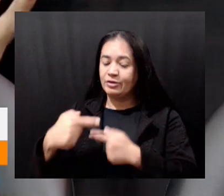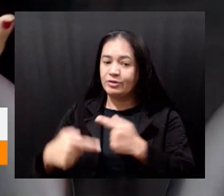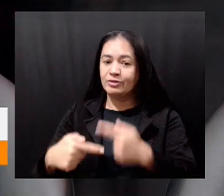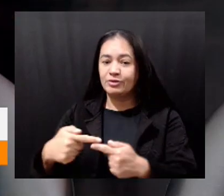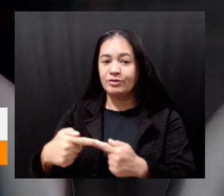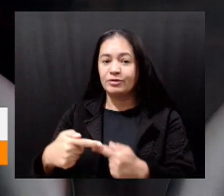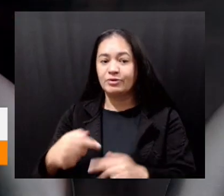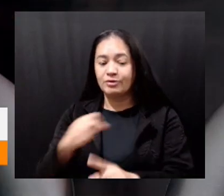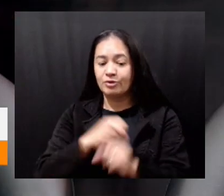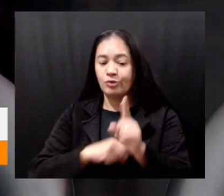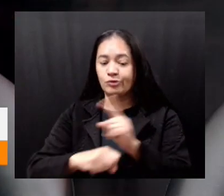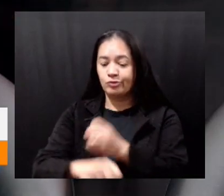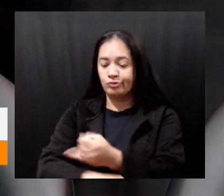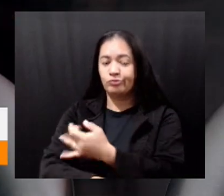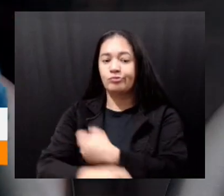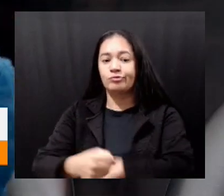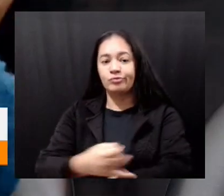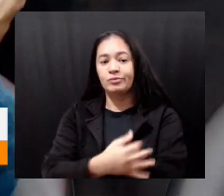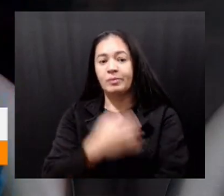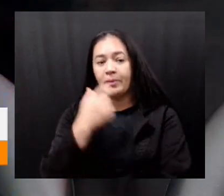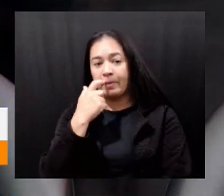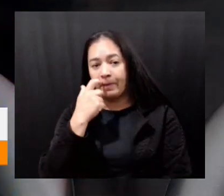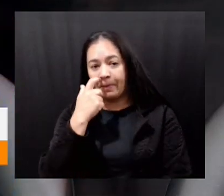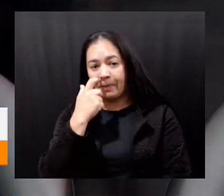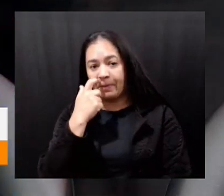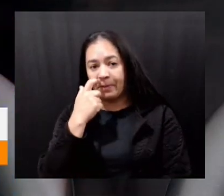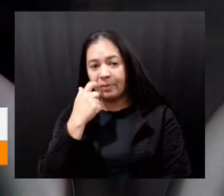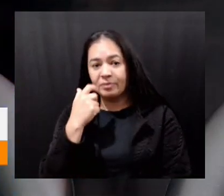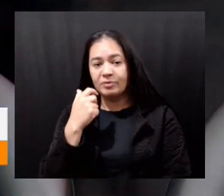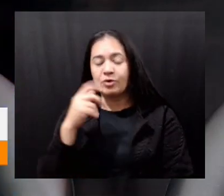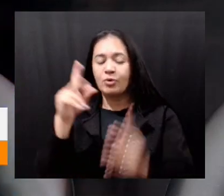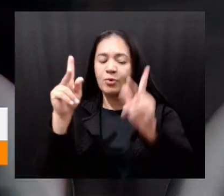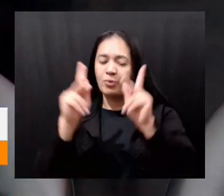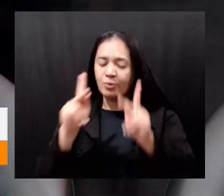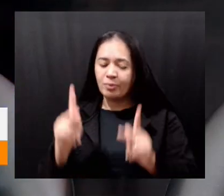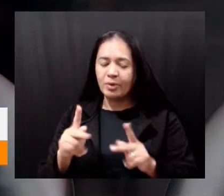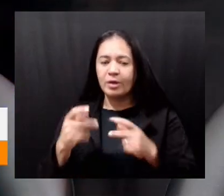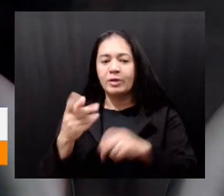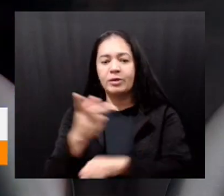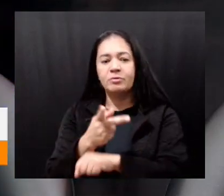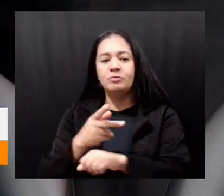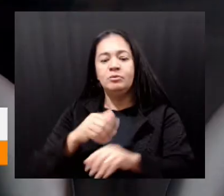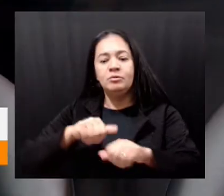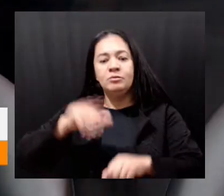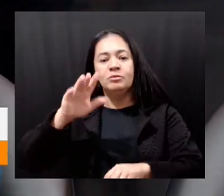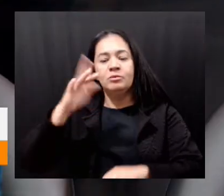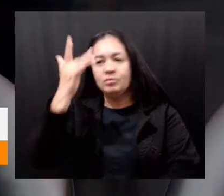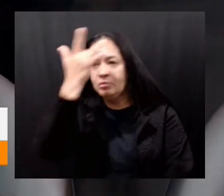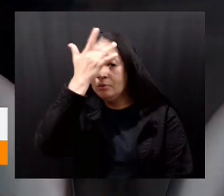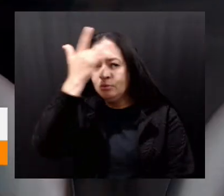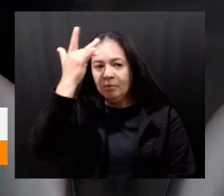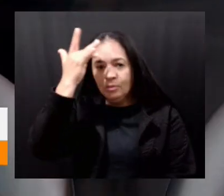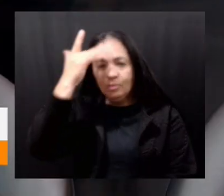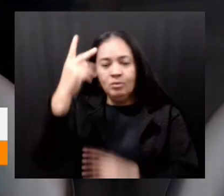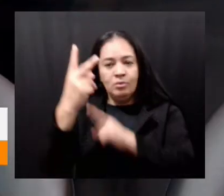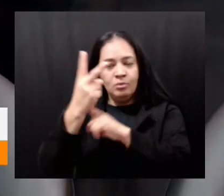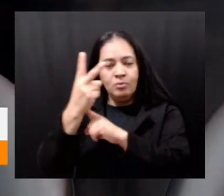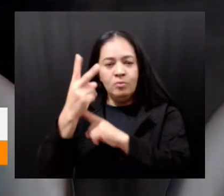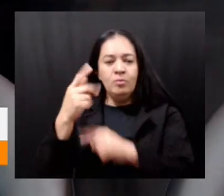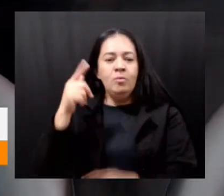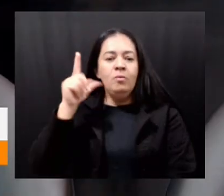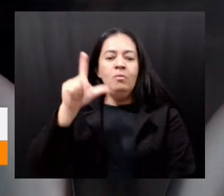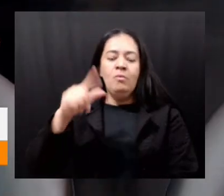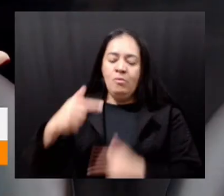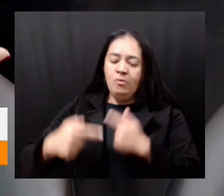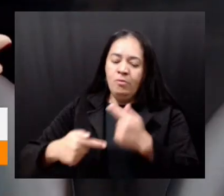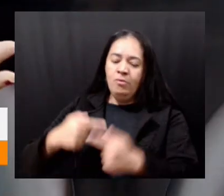com com pais, né, que buscam mais cuidar da saúde mental, que a gente consiga ter aí uma geração